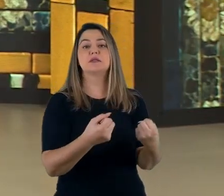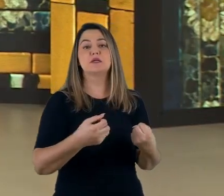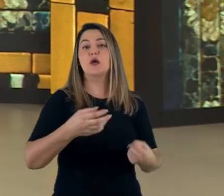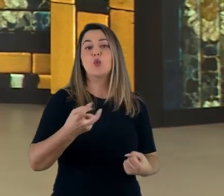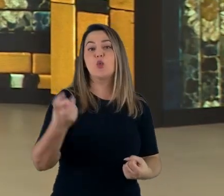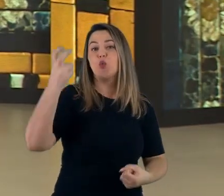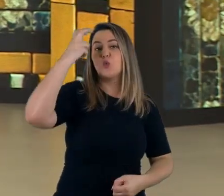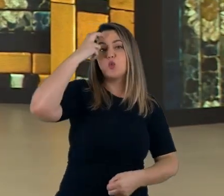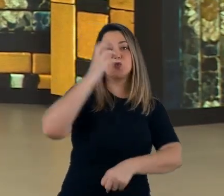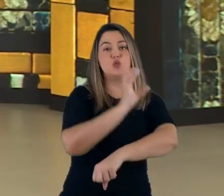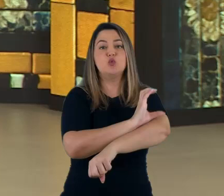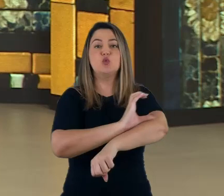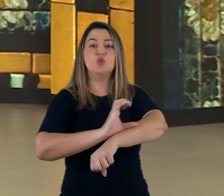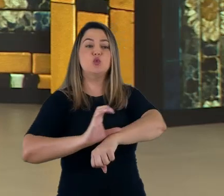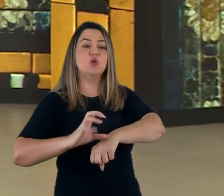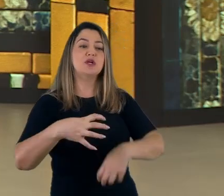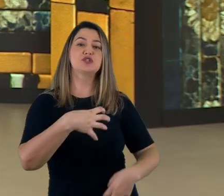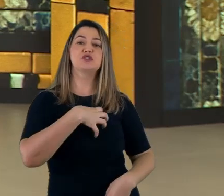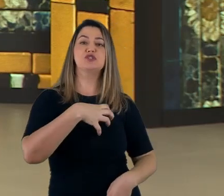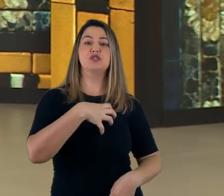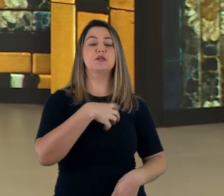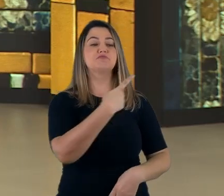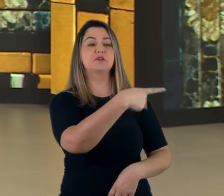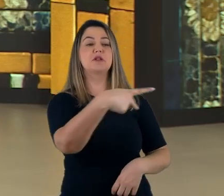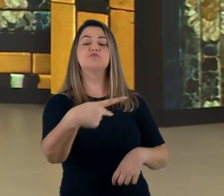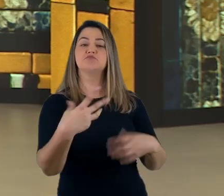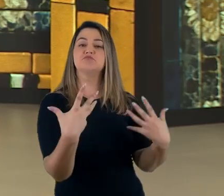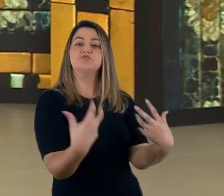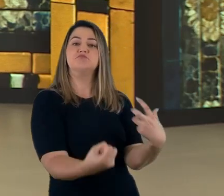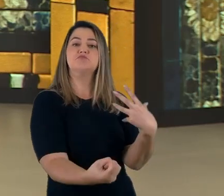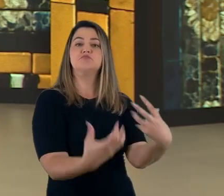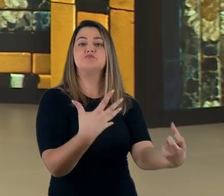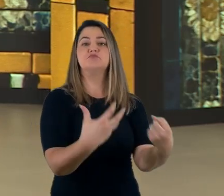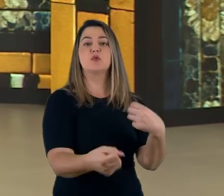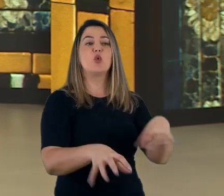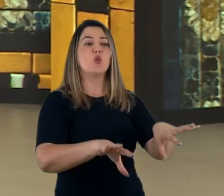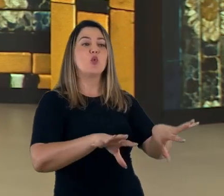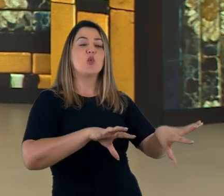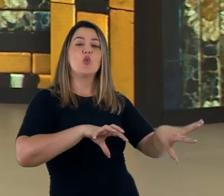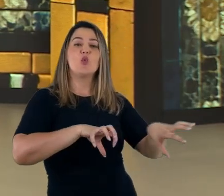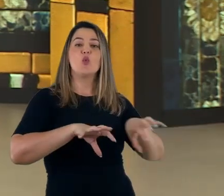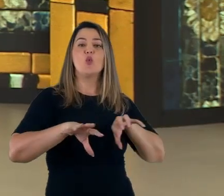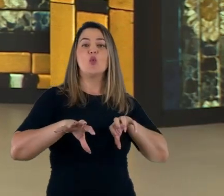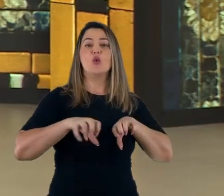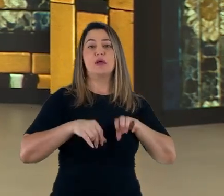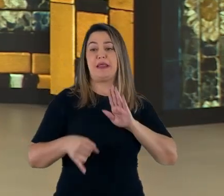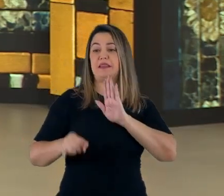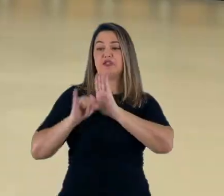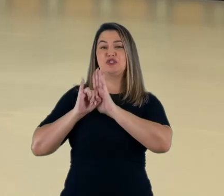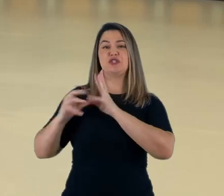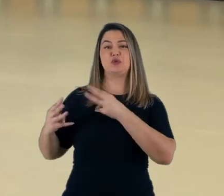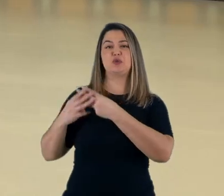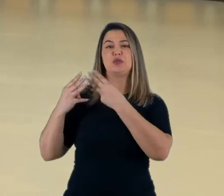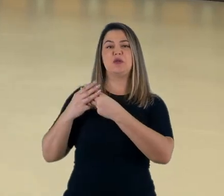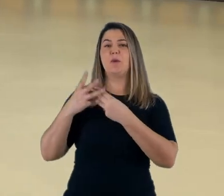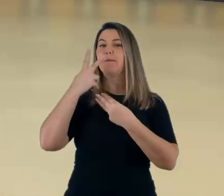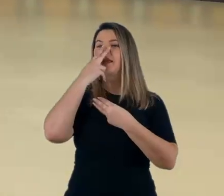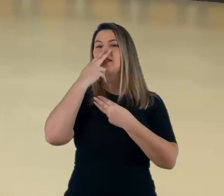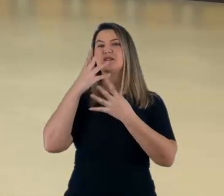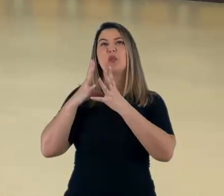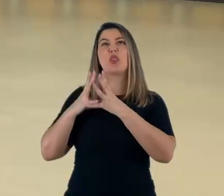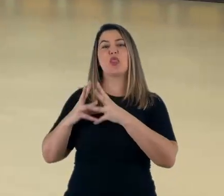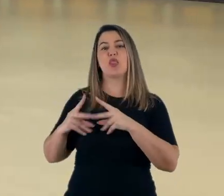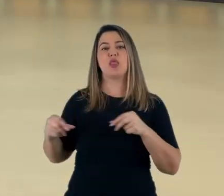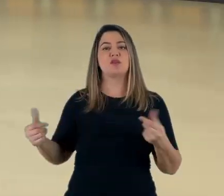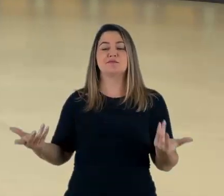aculturados daquele ambiente pagão que já haviam até esquecido a sua identidade judaica. E talvez